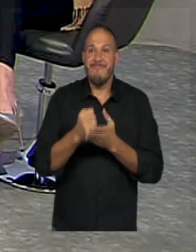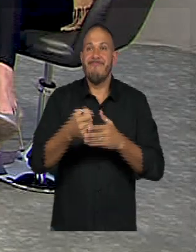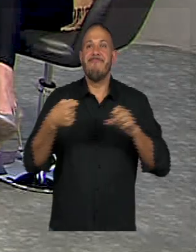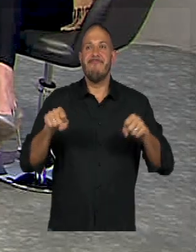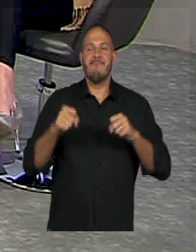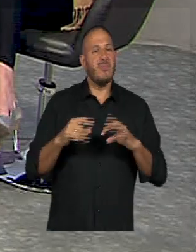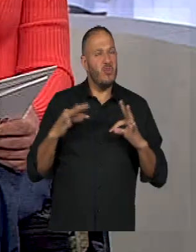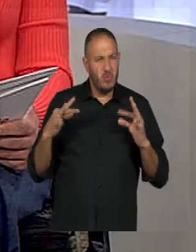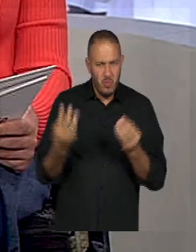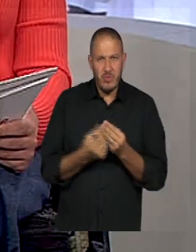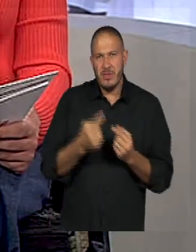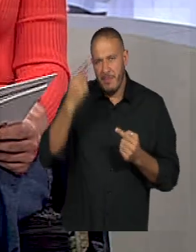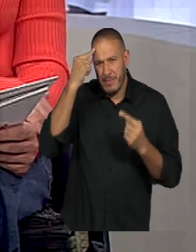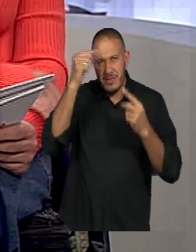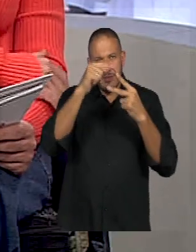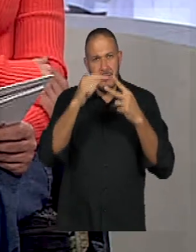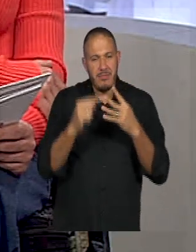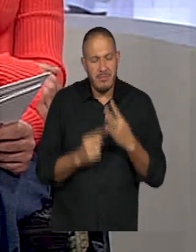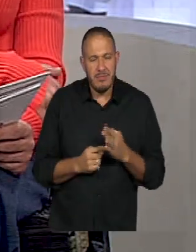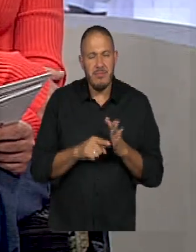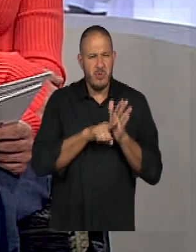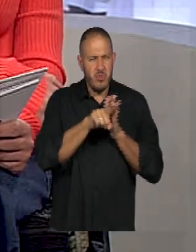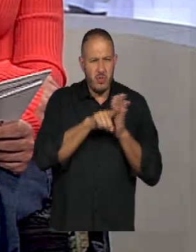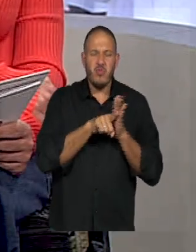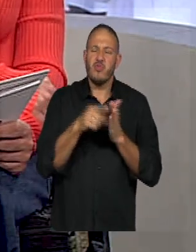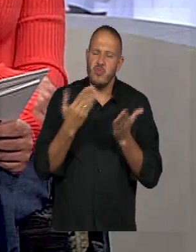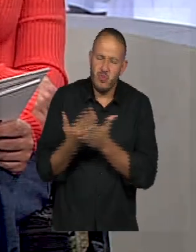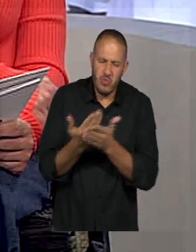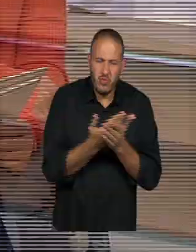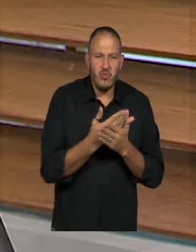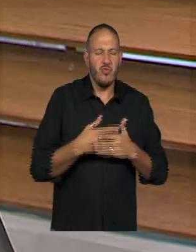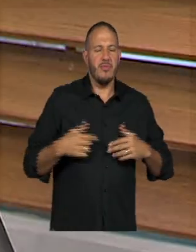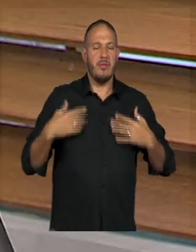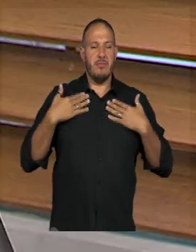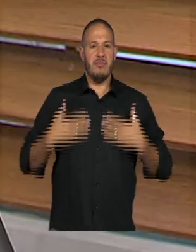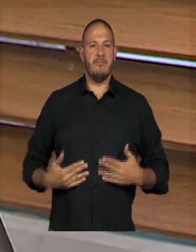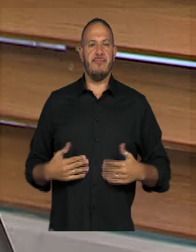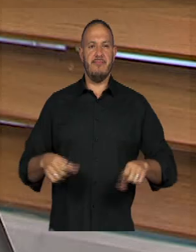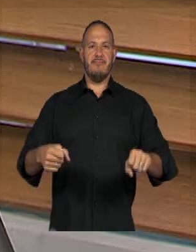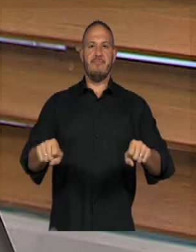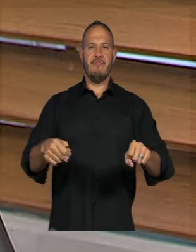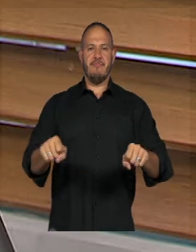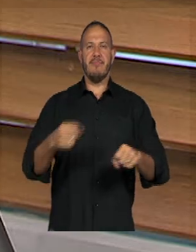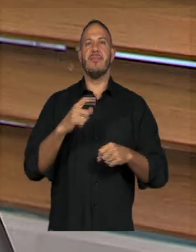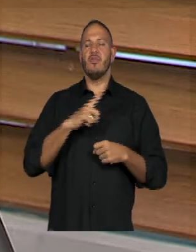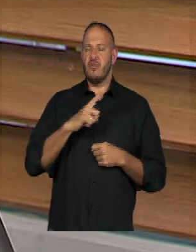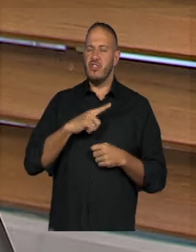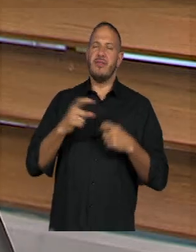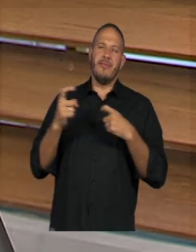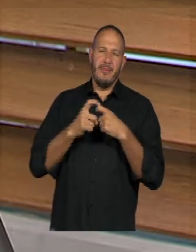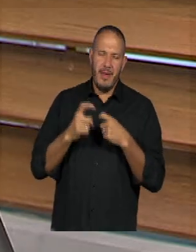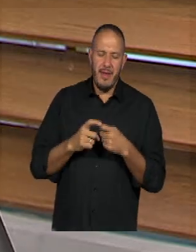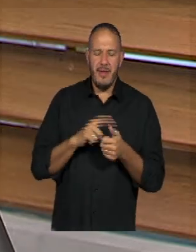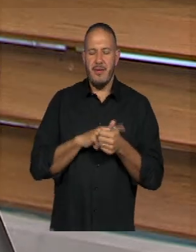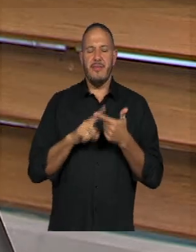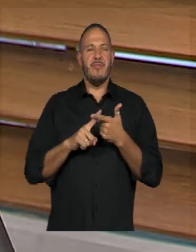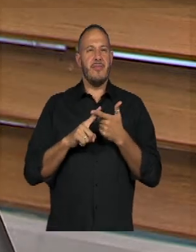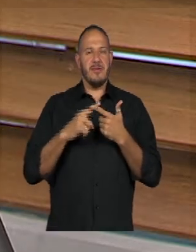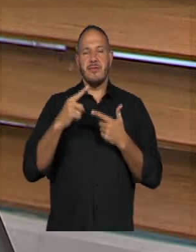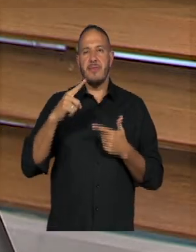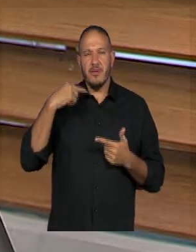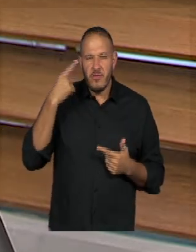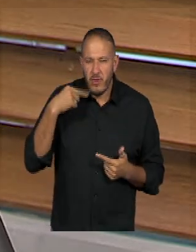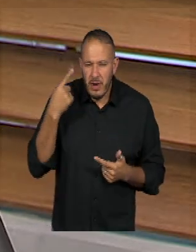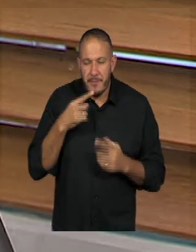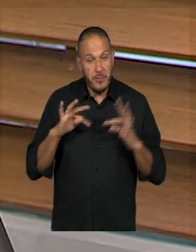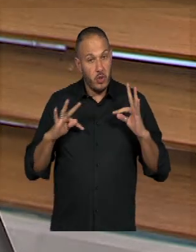Trabalhamos um estudo assim, ergonômico. Exatamente, tá? Então tinha uma médica, tinha advogado,